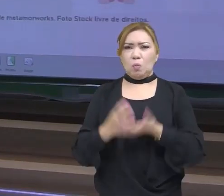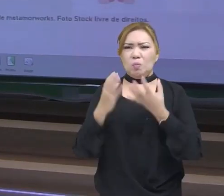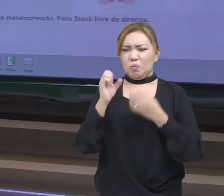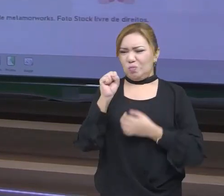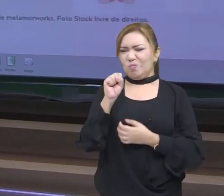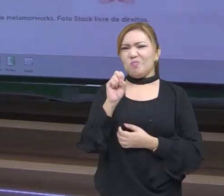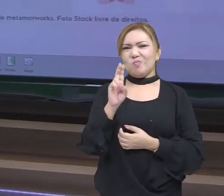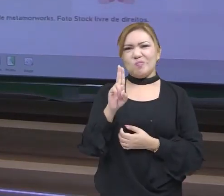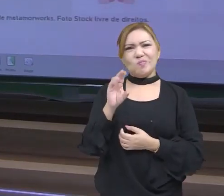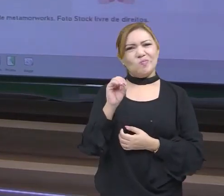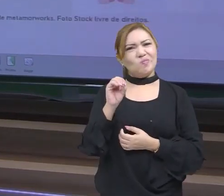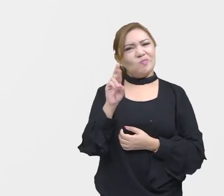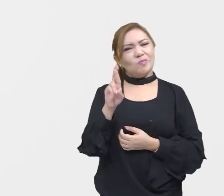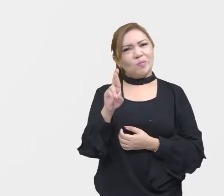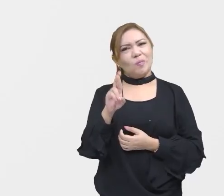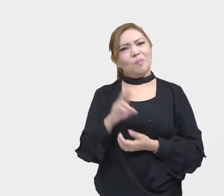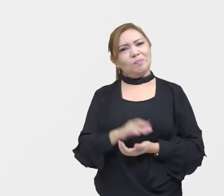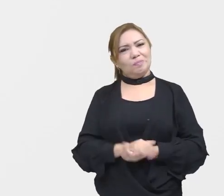corpo.